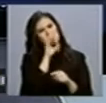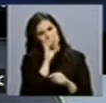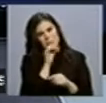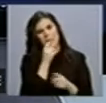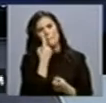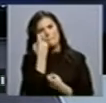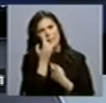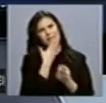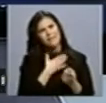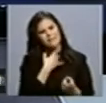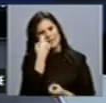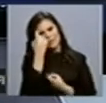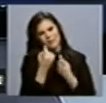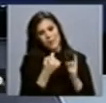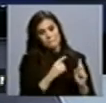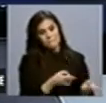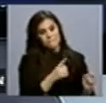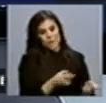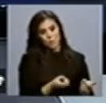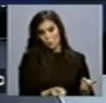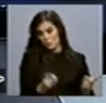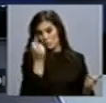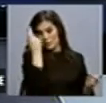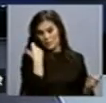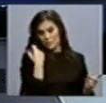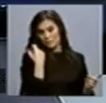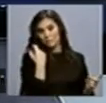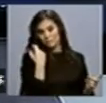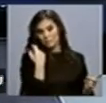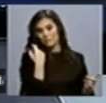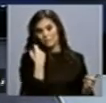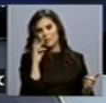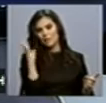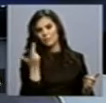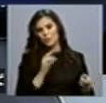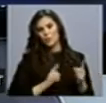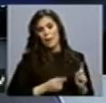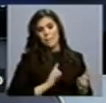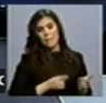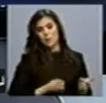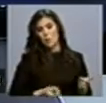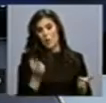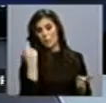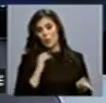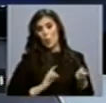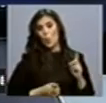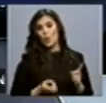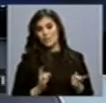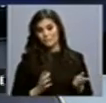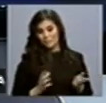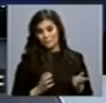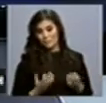para março do ano passado. E o que é que aconteceu em março do ano passado? Aconteceu que